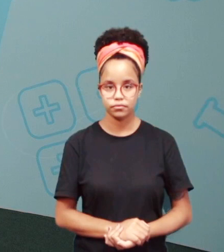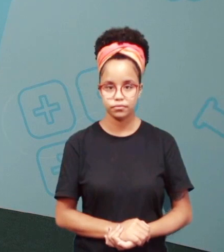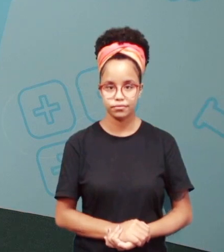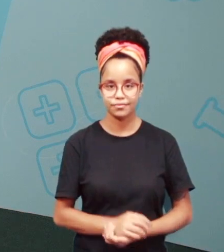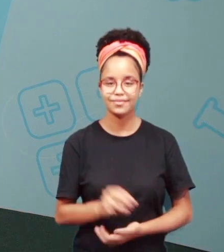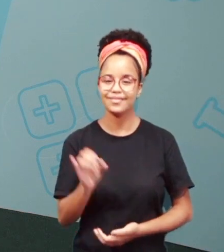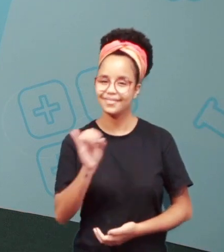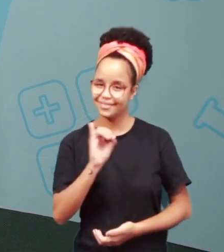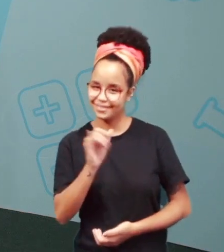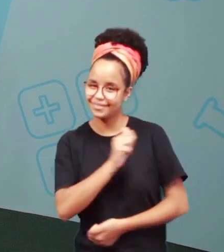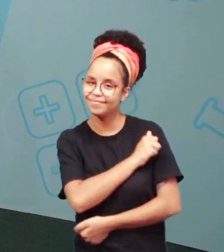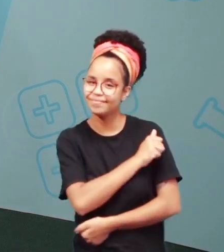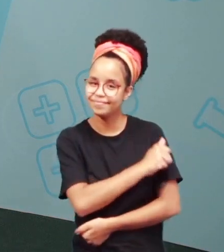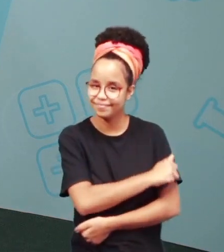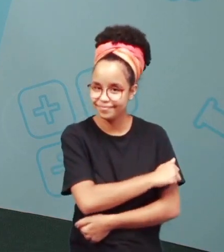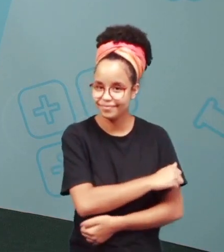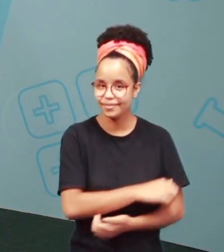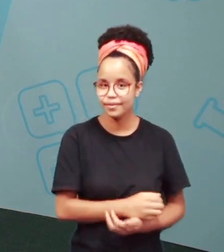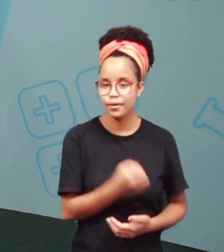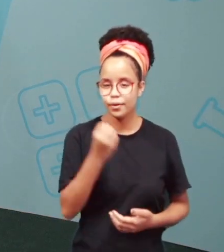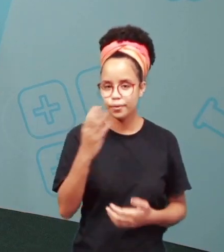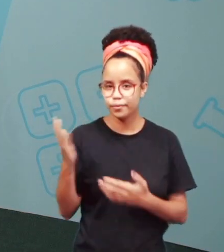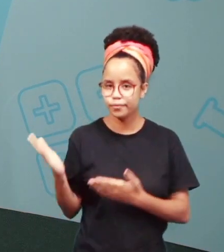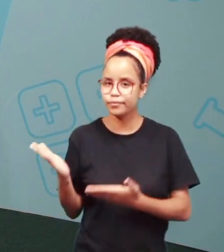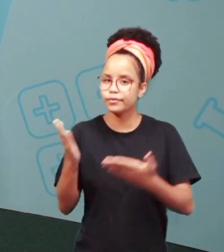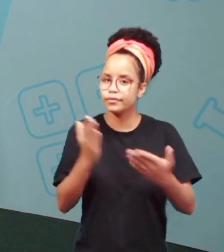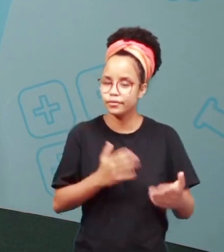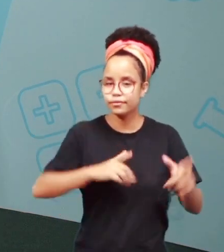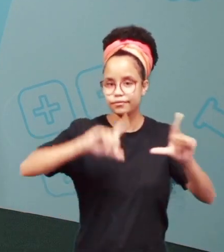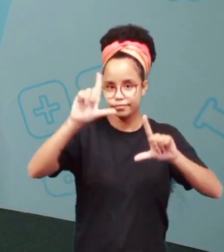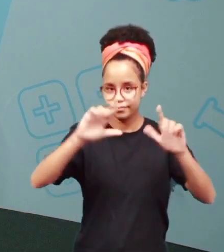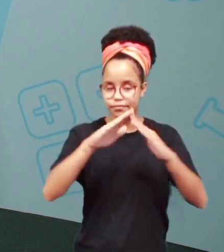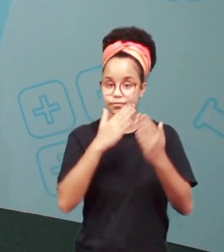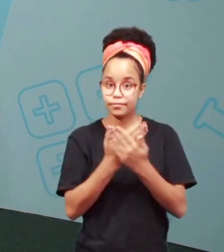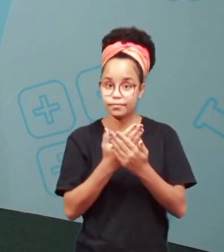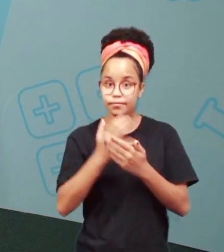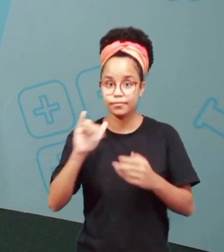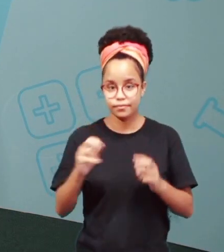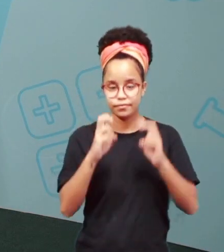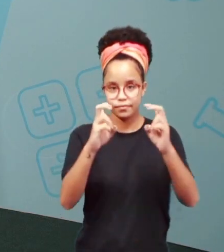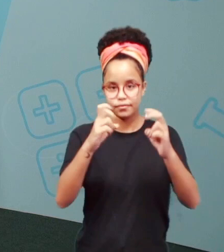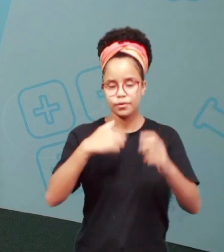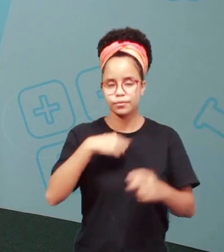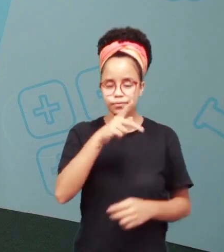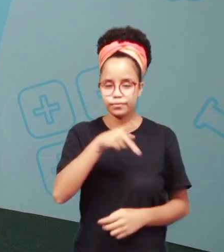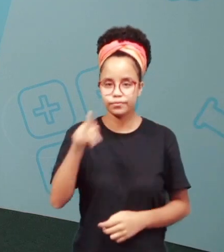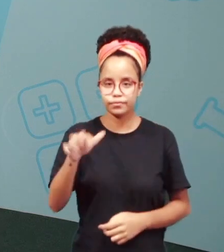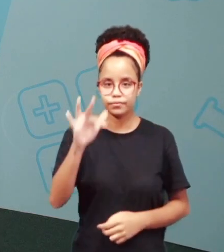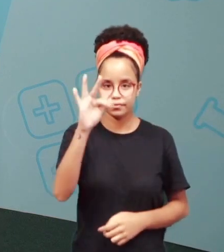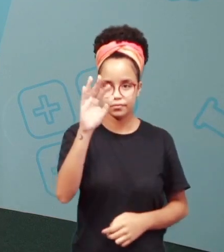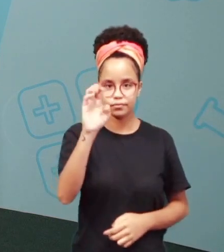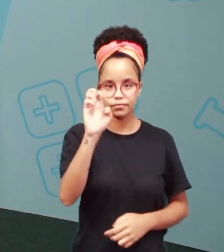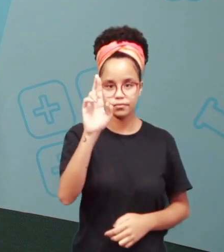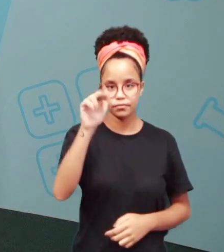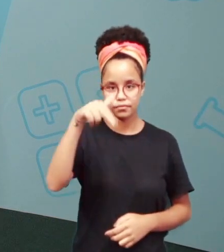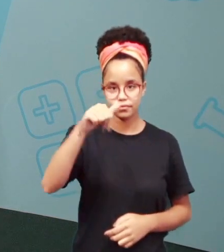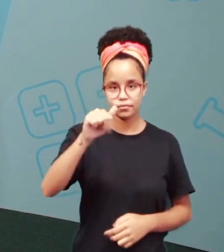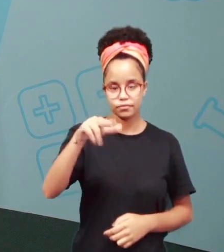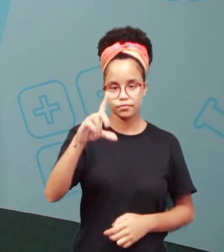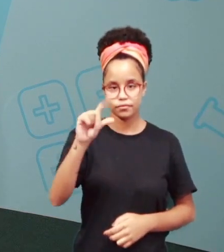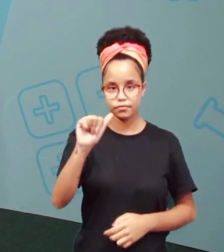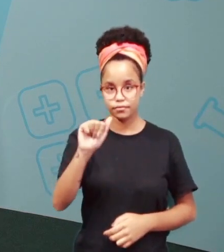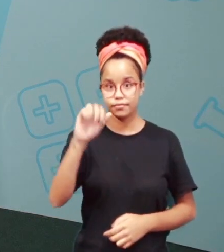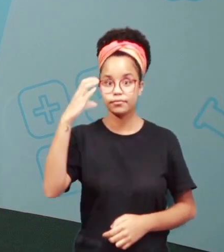Olá estudantes bem-vindos a TV Escola Jaboatão é só professora Fernanda de ciências